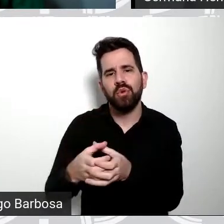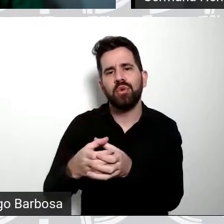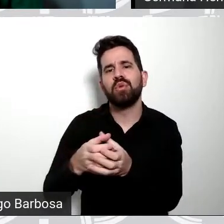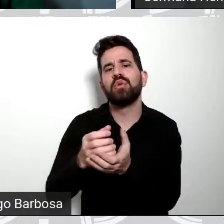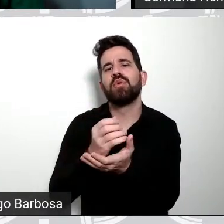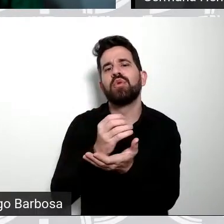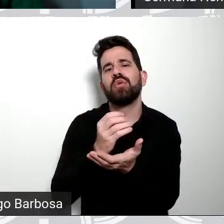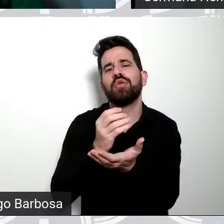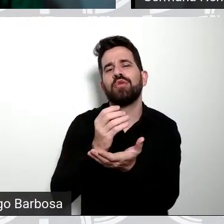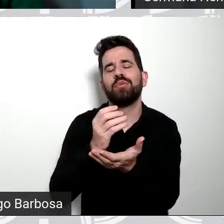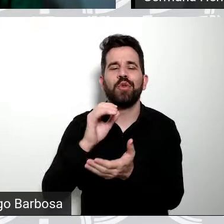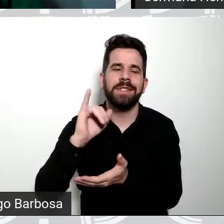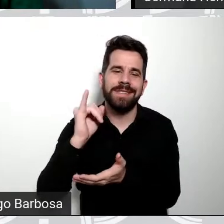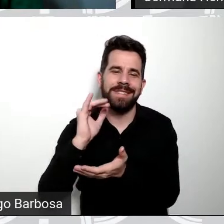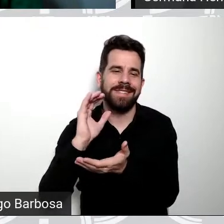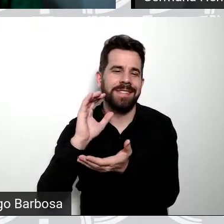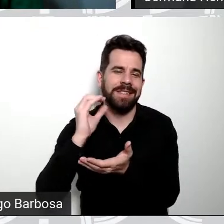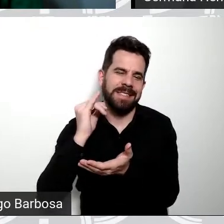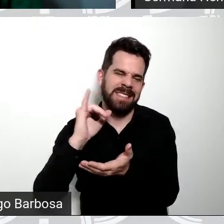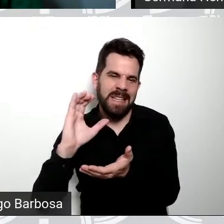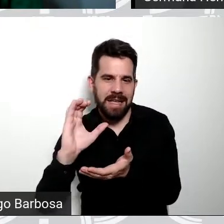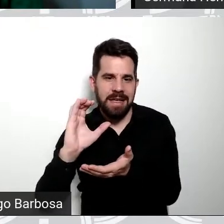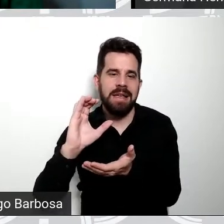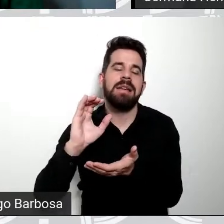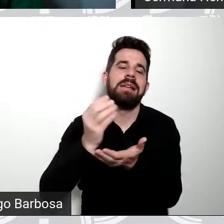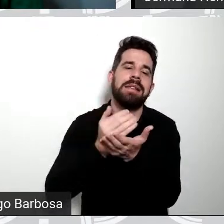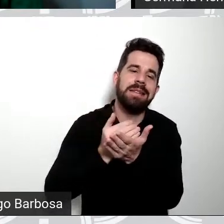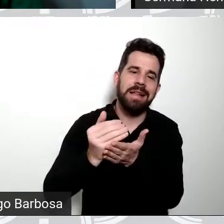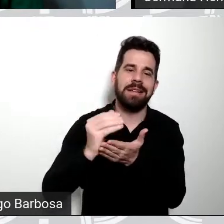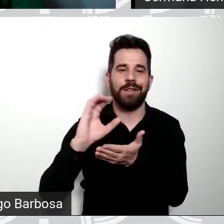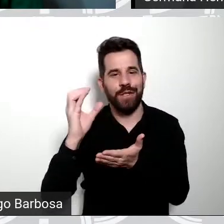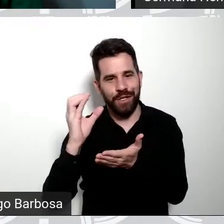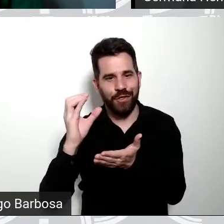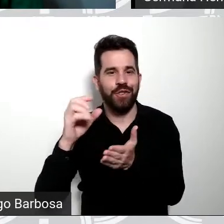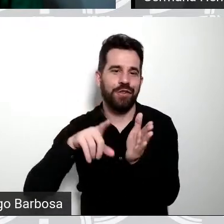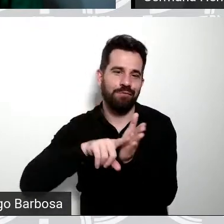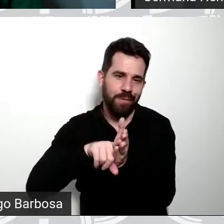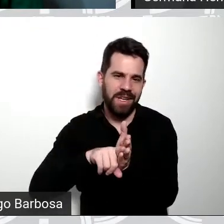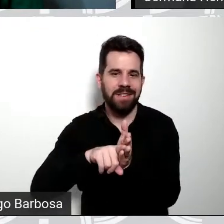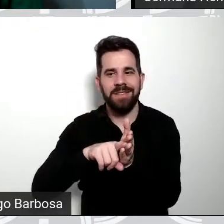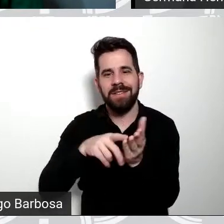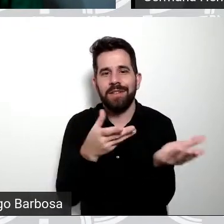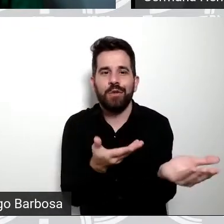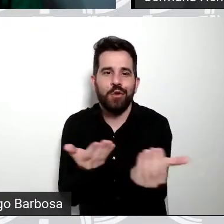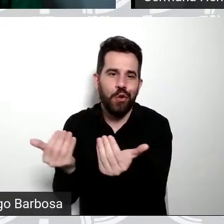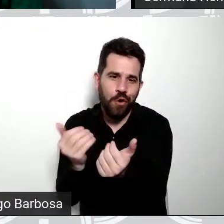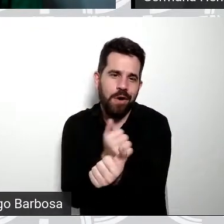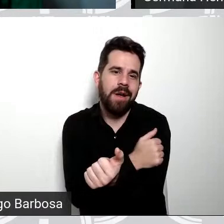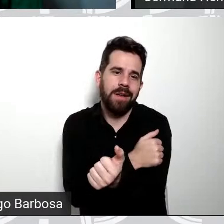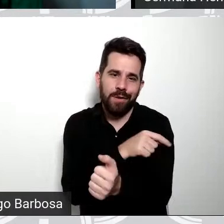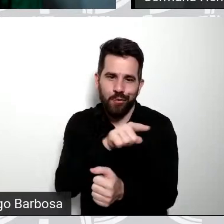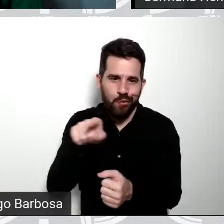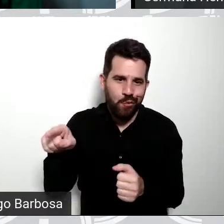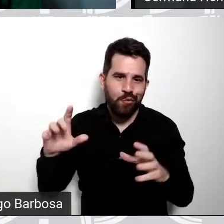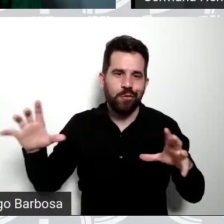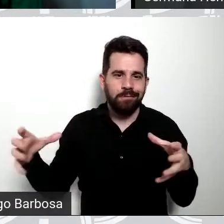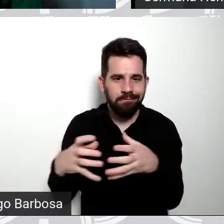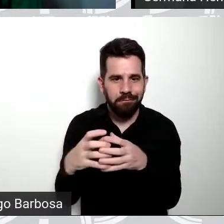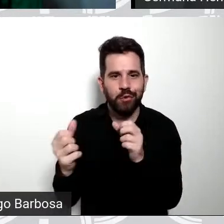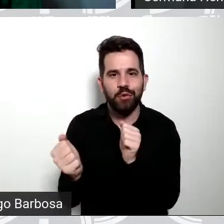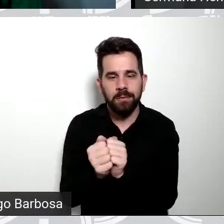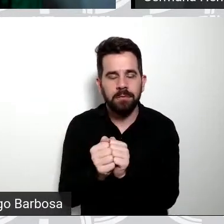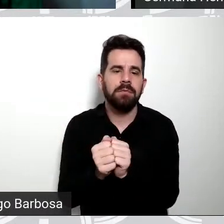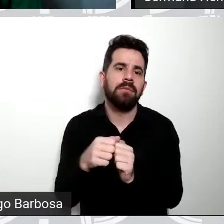2008 para cá, são várias pesquisas, né? Então, nós estudamos vários